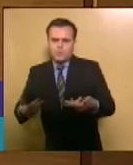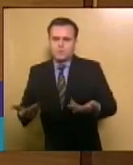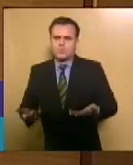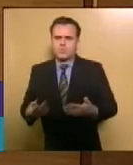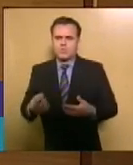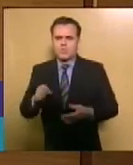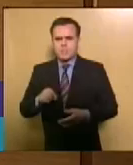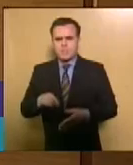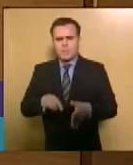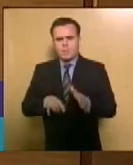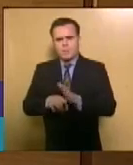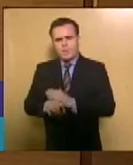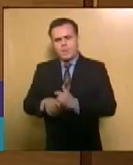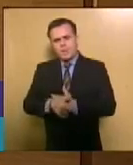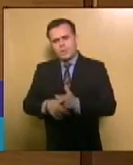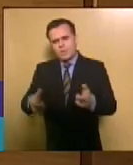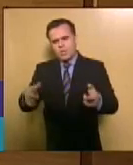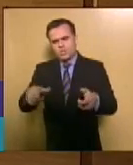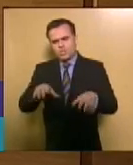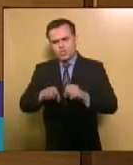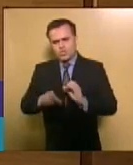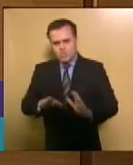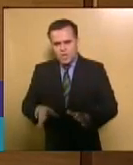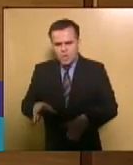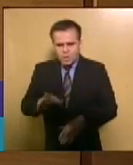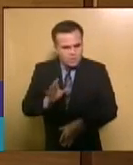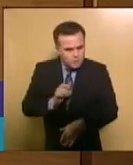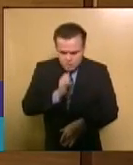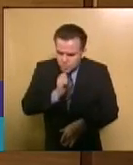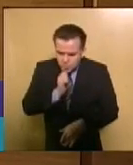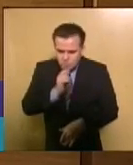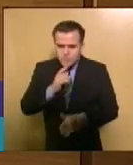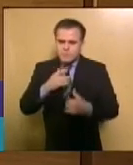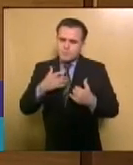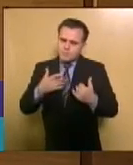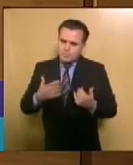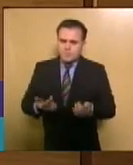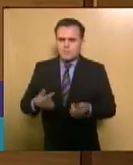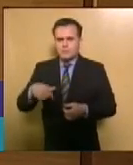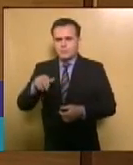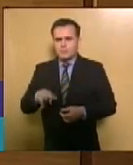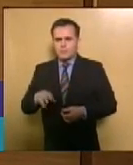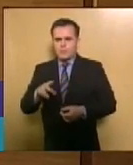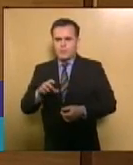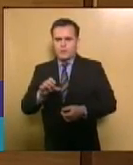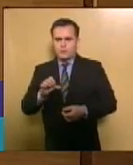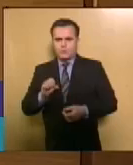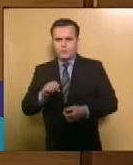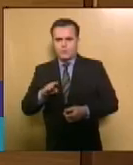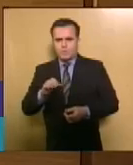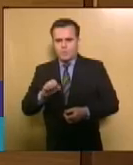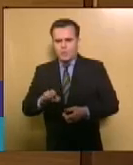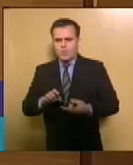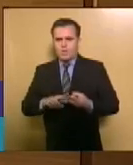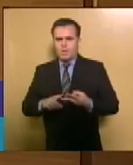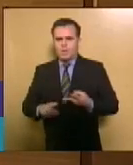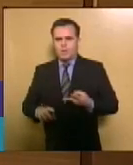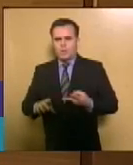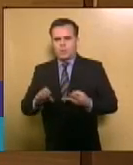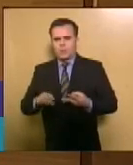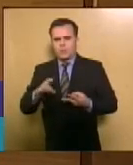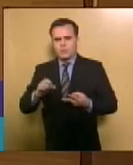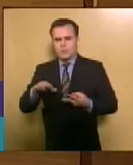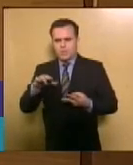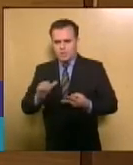aqui a maioria dos que são formados e os que não são quem foi sobor quem foi dandalunda quem foi Odara